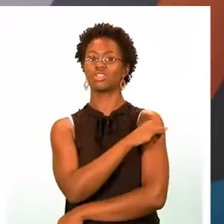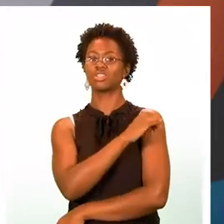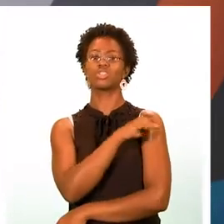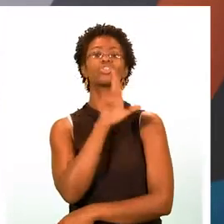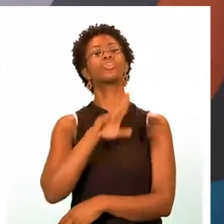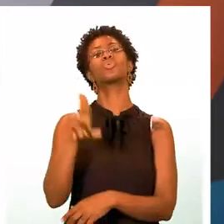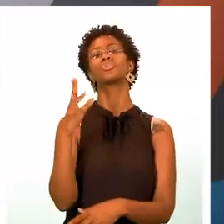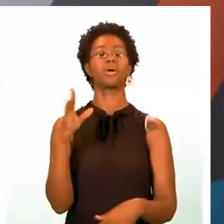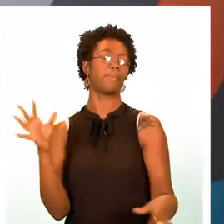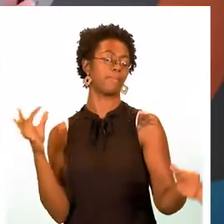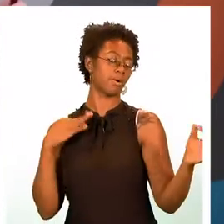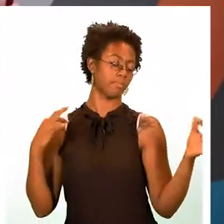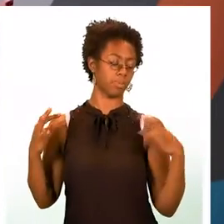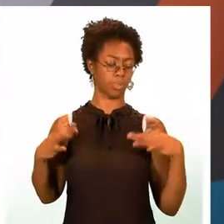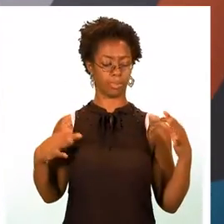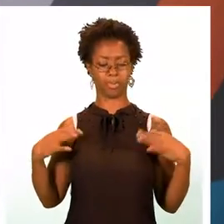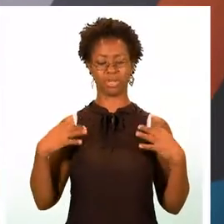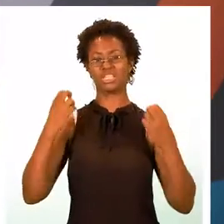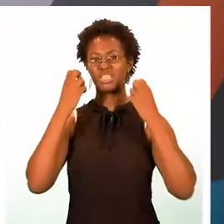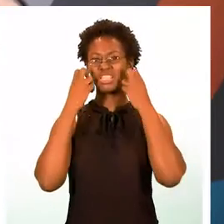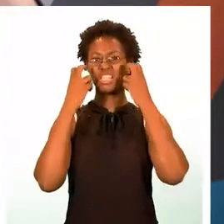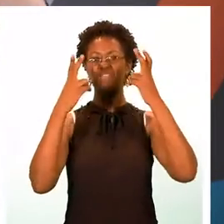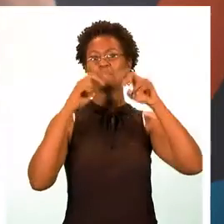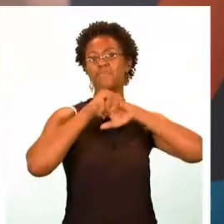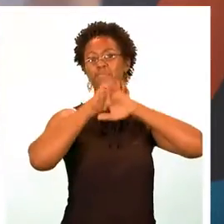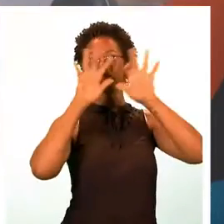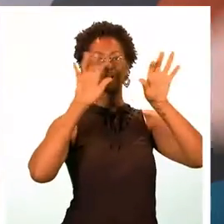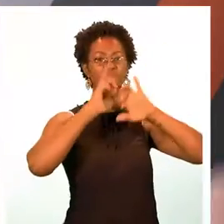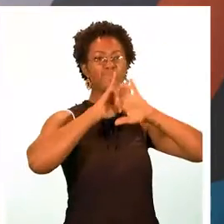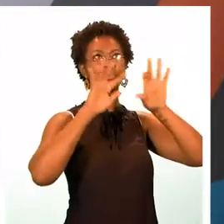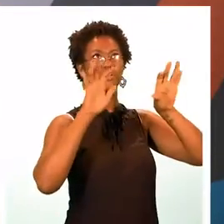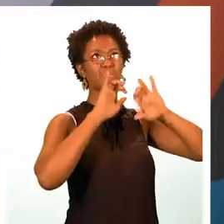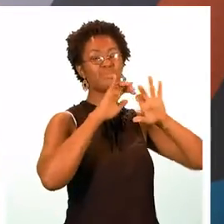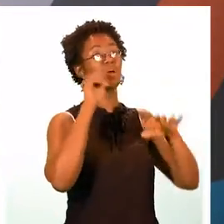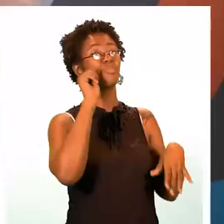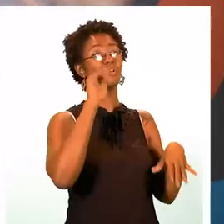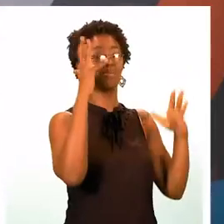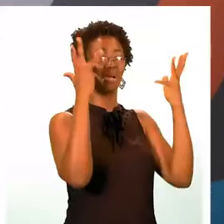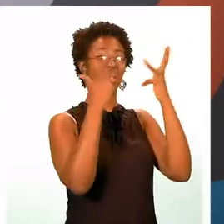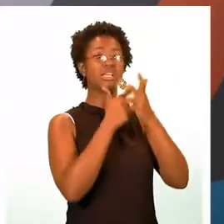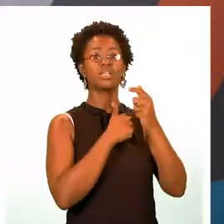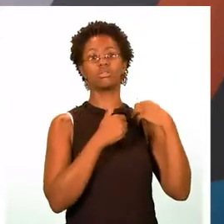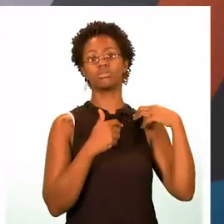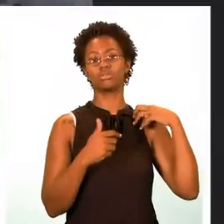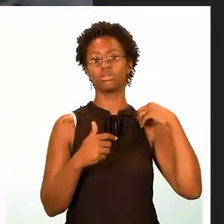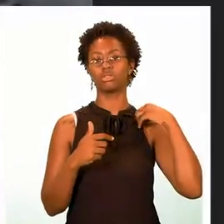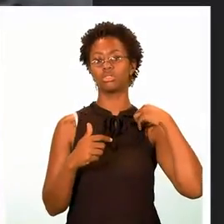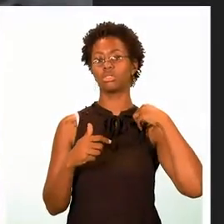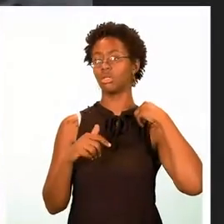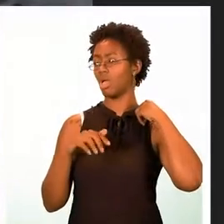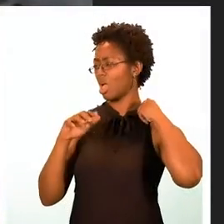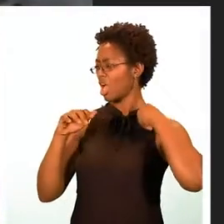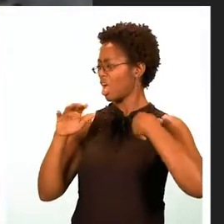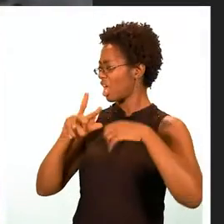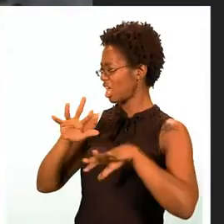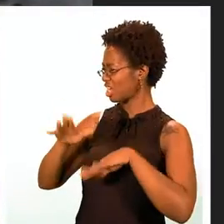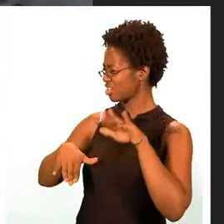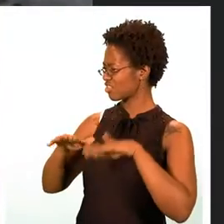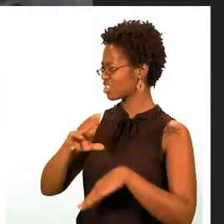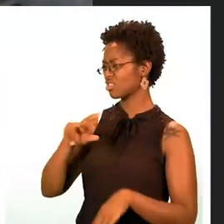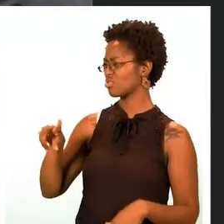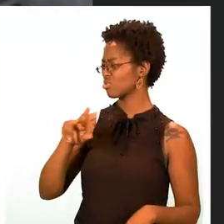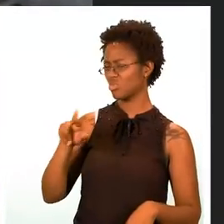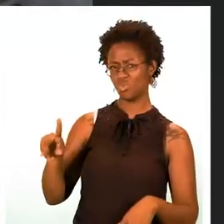se usa aos borbotões, né? Porque você vê aqueles brilhos, aquelas mulheres maravilhosas. É, às vezes, não é nem isso